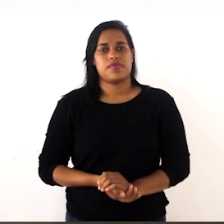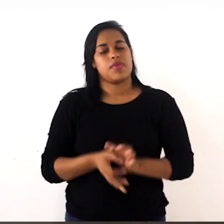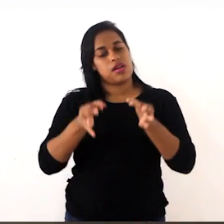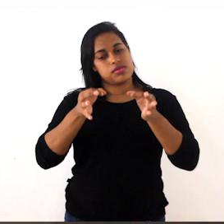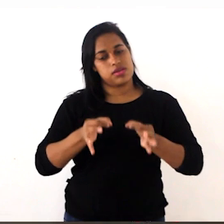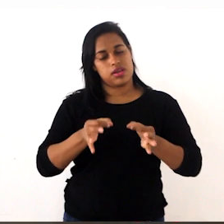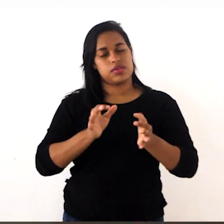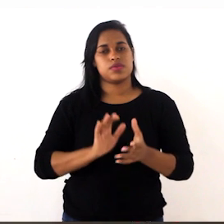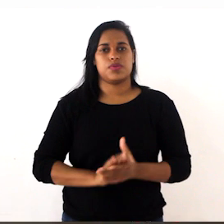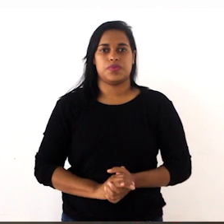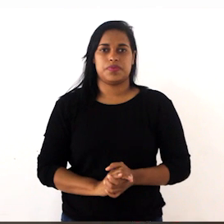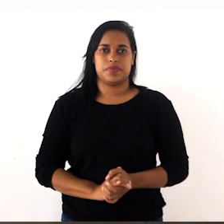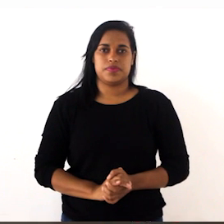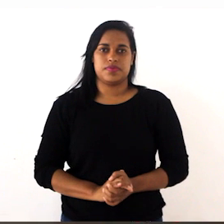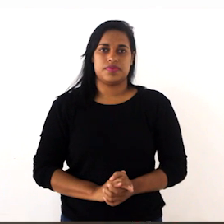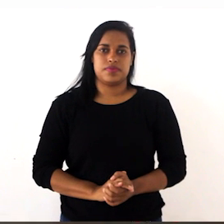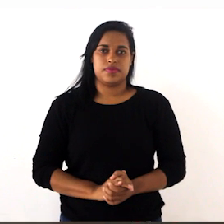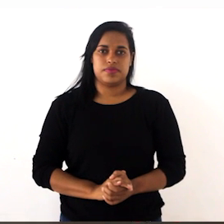adequadamente.